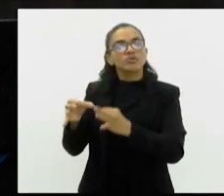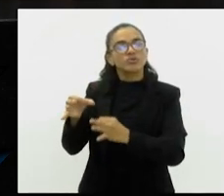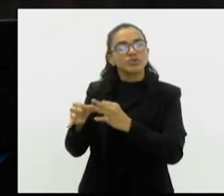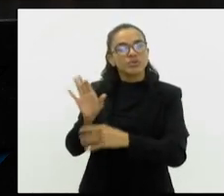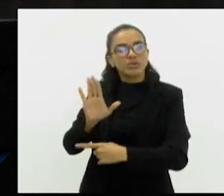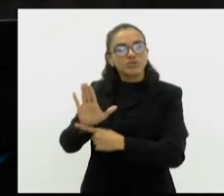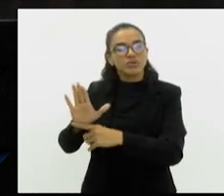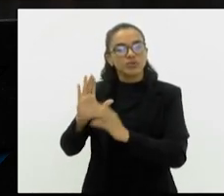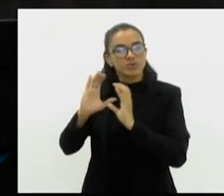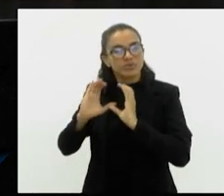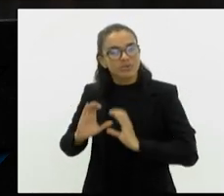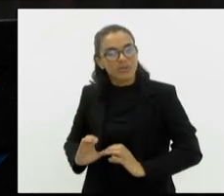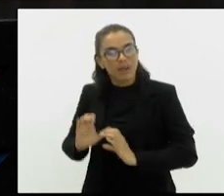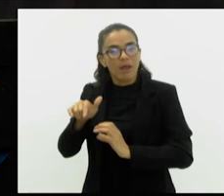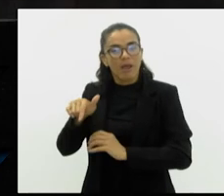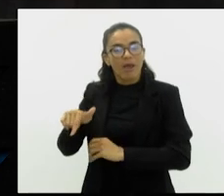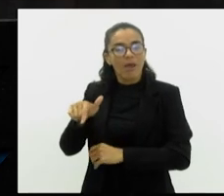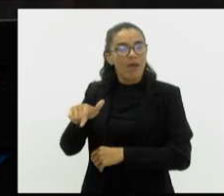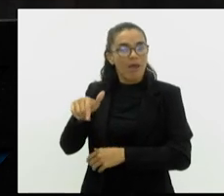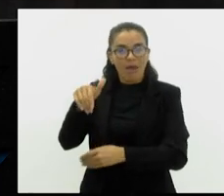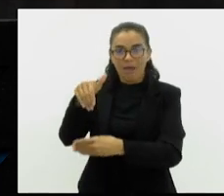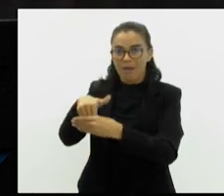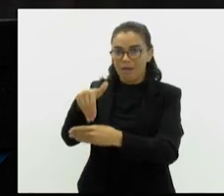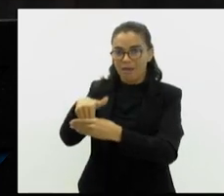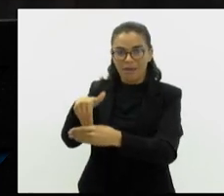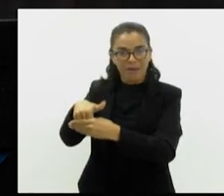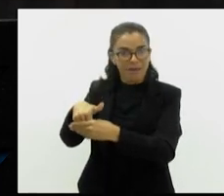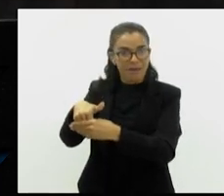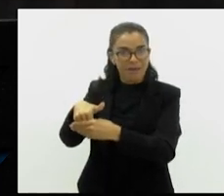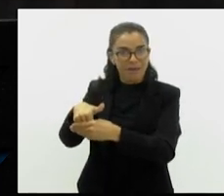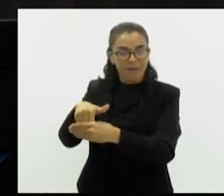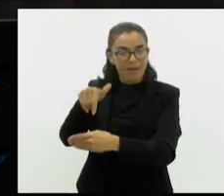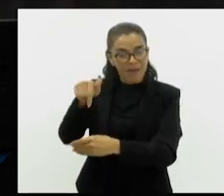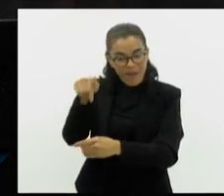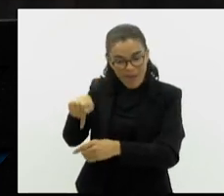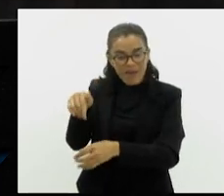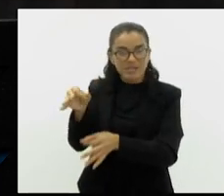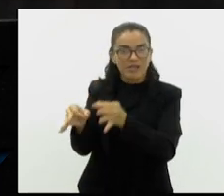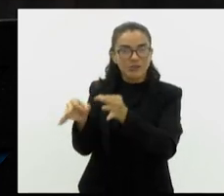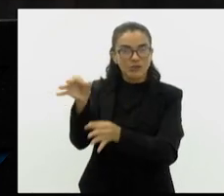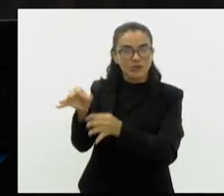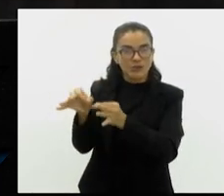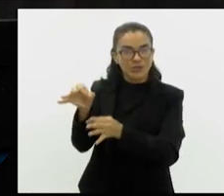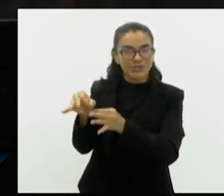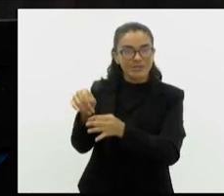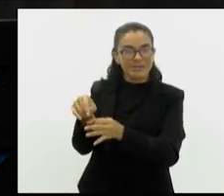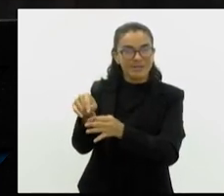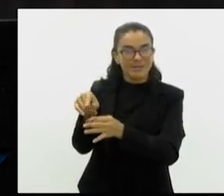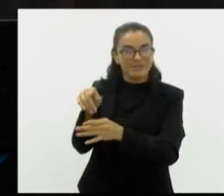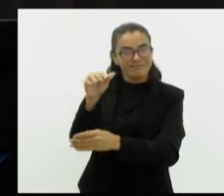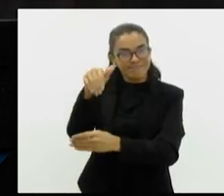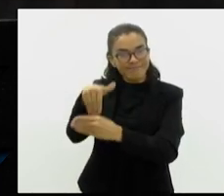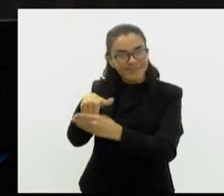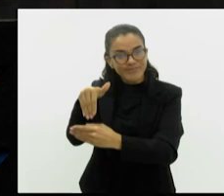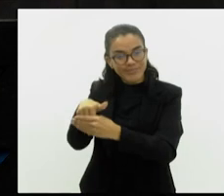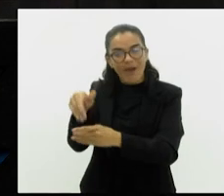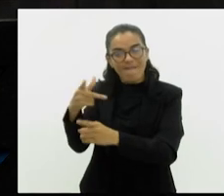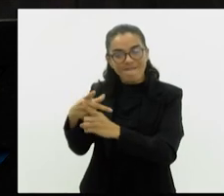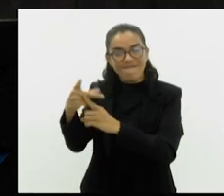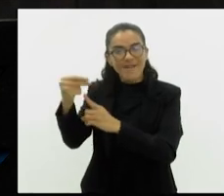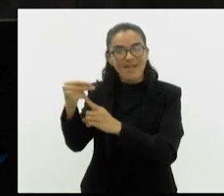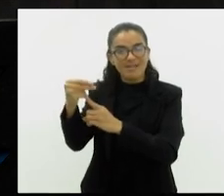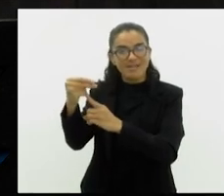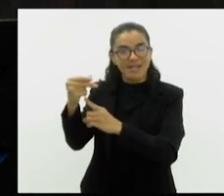Cidadania é o Tribunal Eleitoral Esse é o tribunal da Cidadania e o